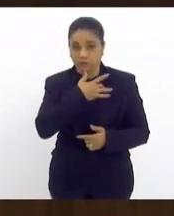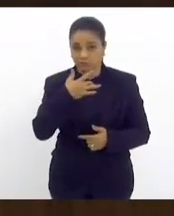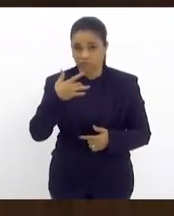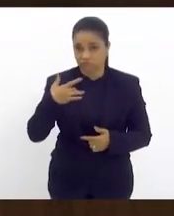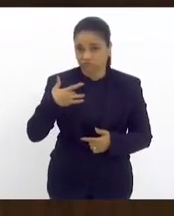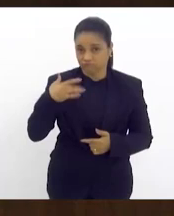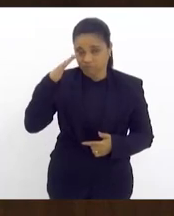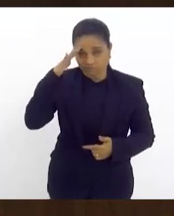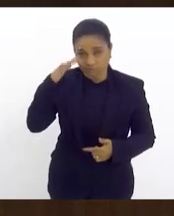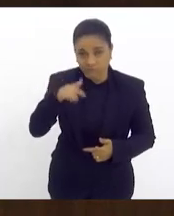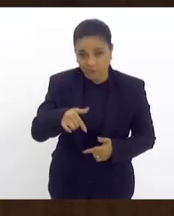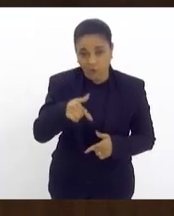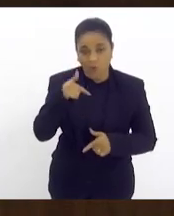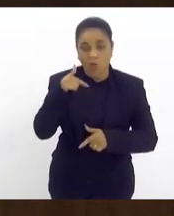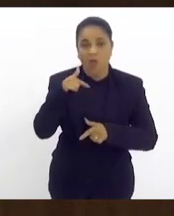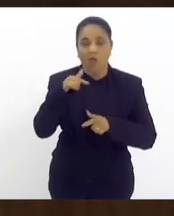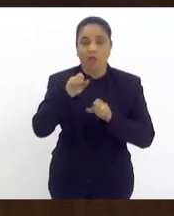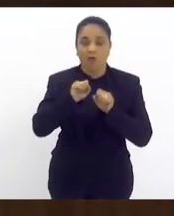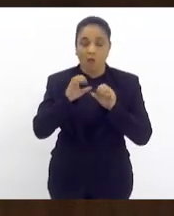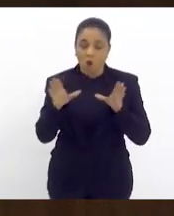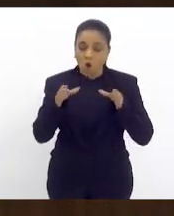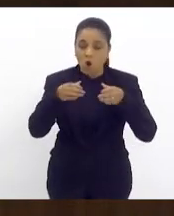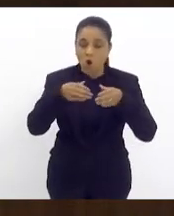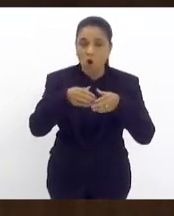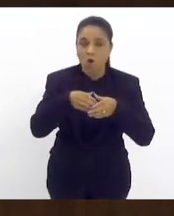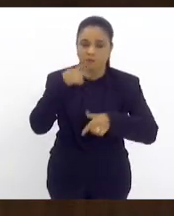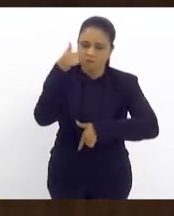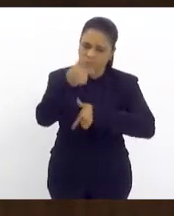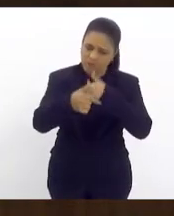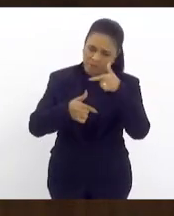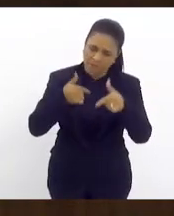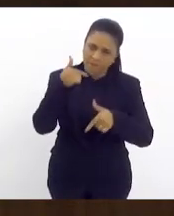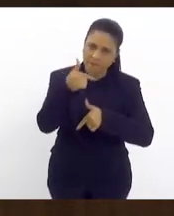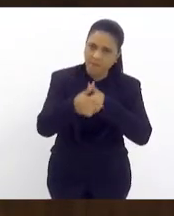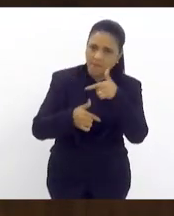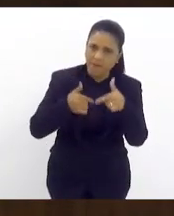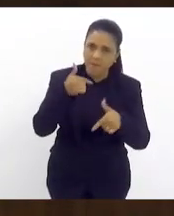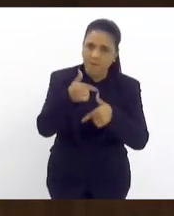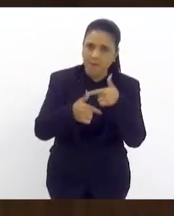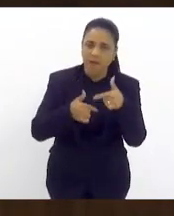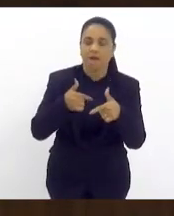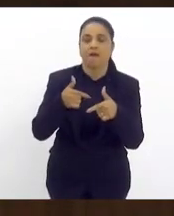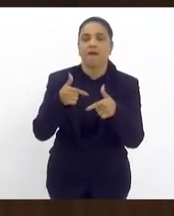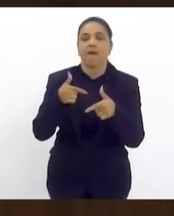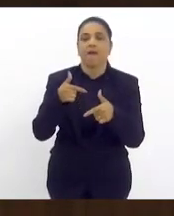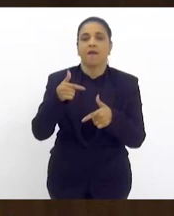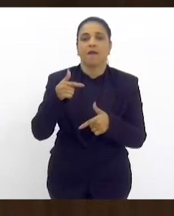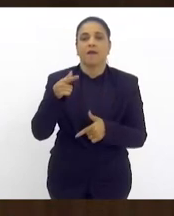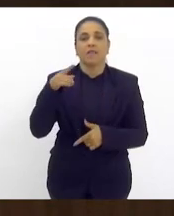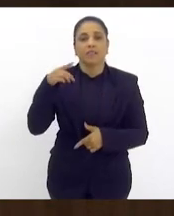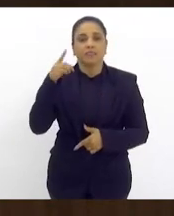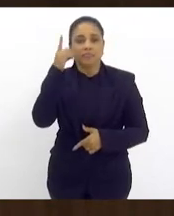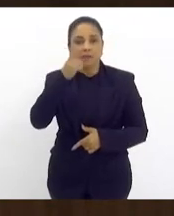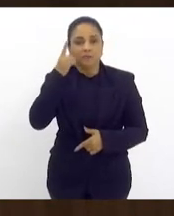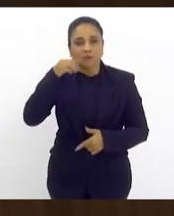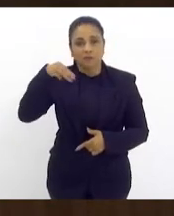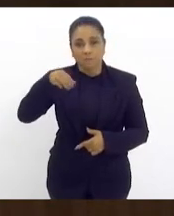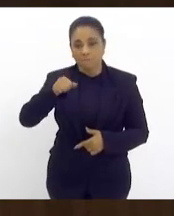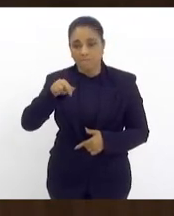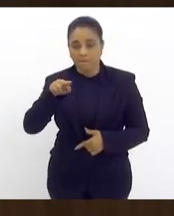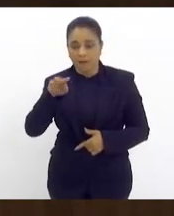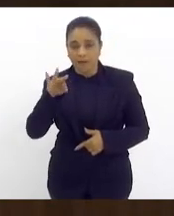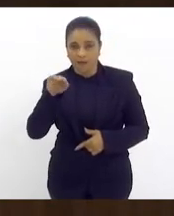esta comissão trabalhada exaustivamente pela deputada Marta Rocha época na legislatura